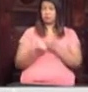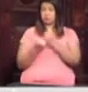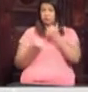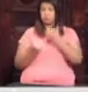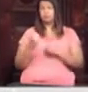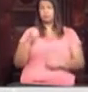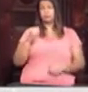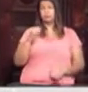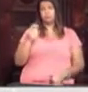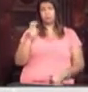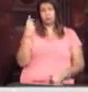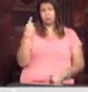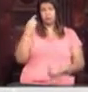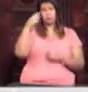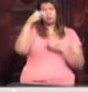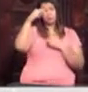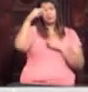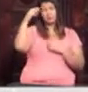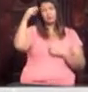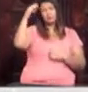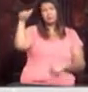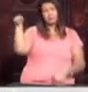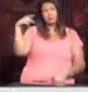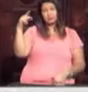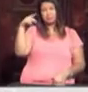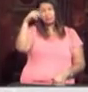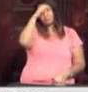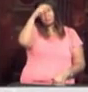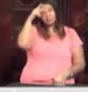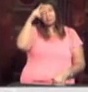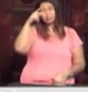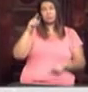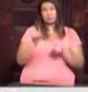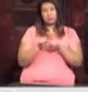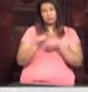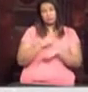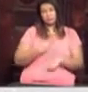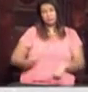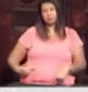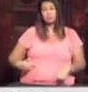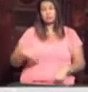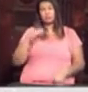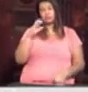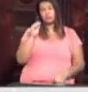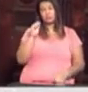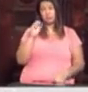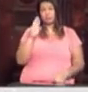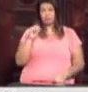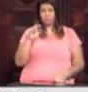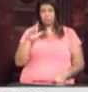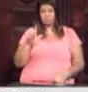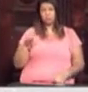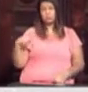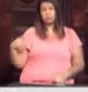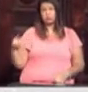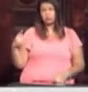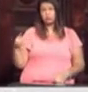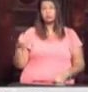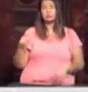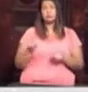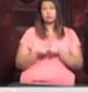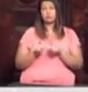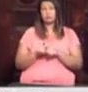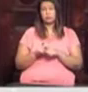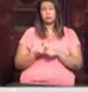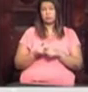Os expoentes do governo Cabral, aqui na Assembleia Legislativa, são hoje, novamente, os expoentes do governo